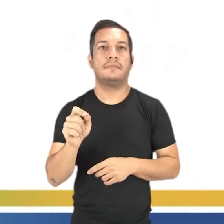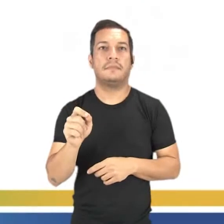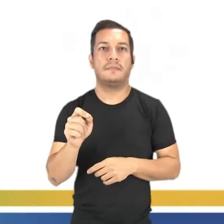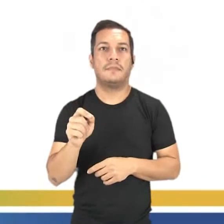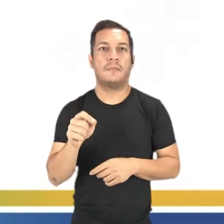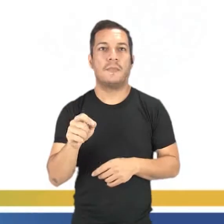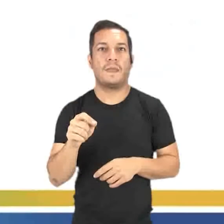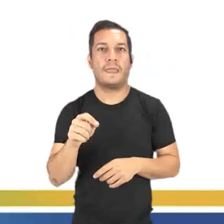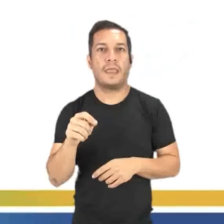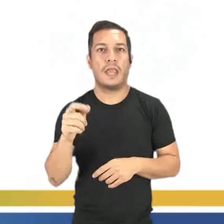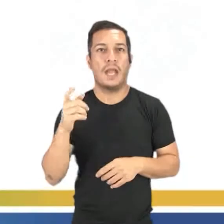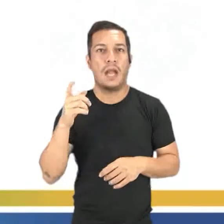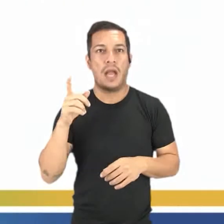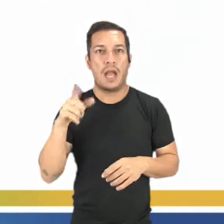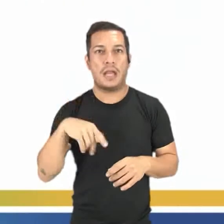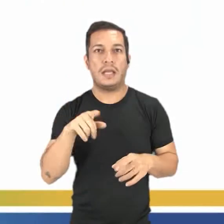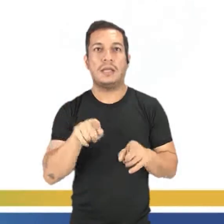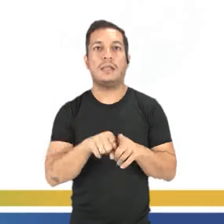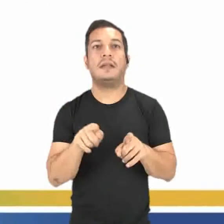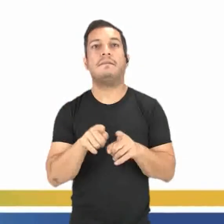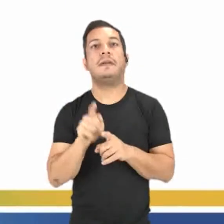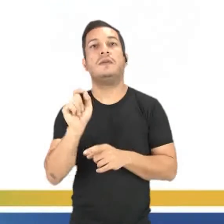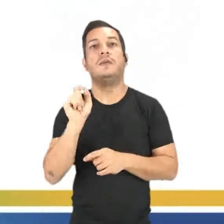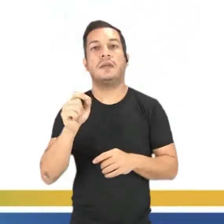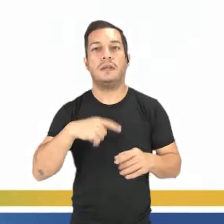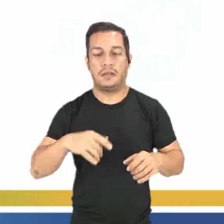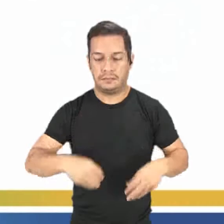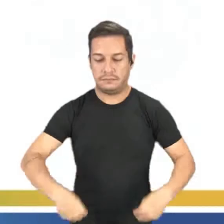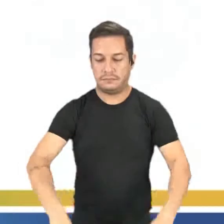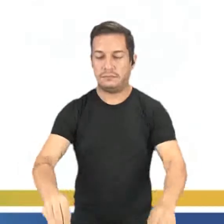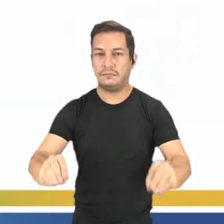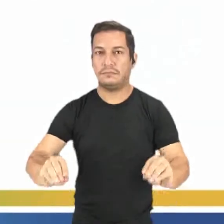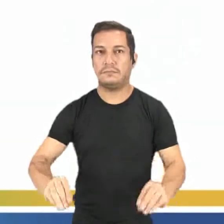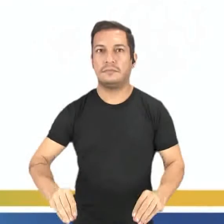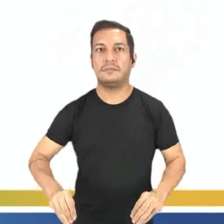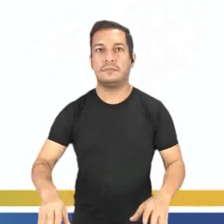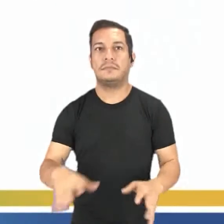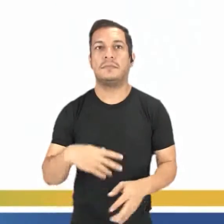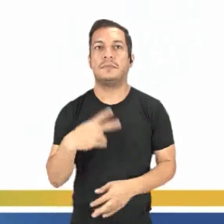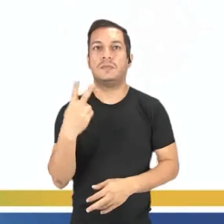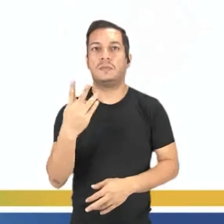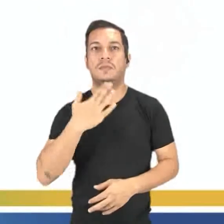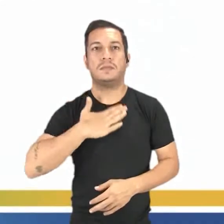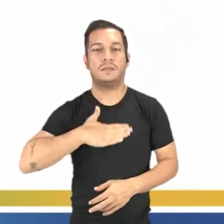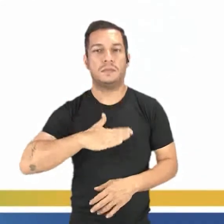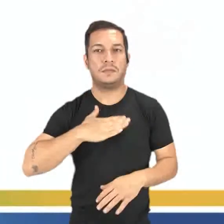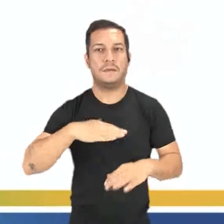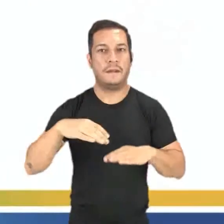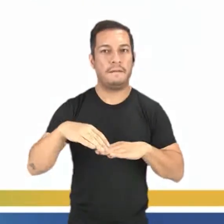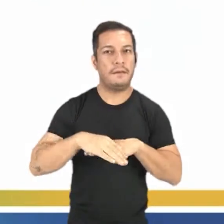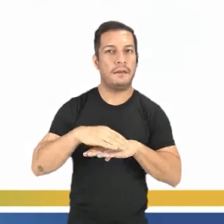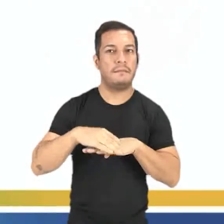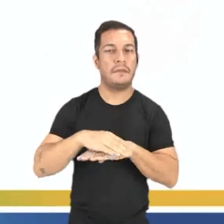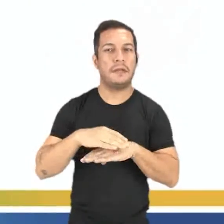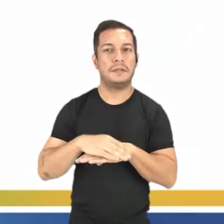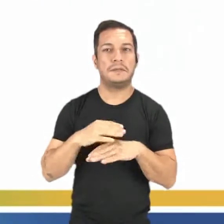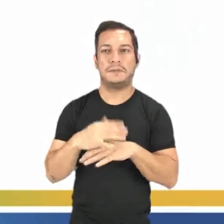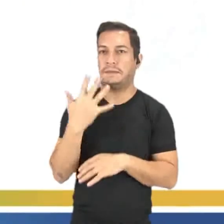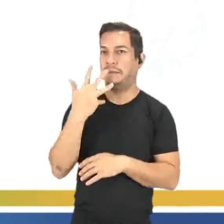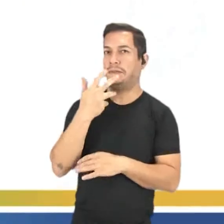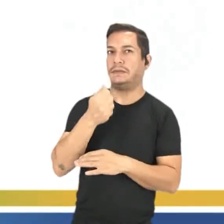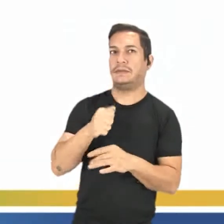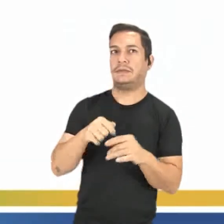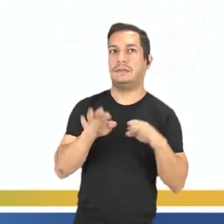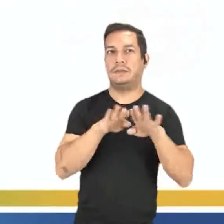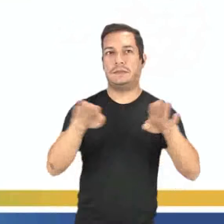descuidadas, dormem nos arabescos do tapete 2 leves botinas delicadas. Sobre